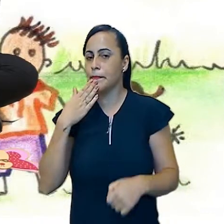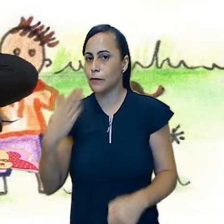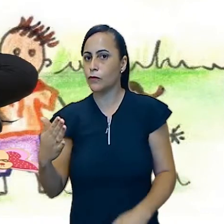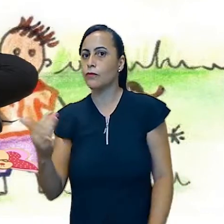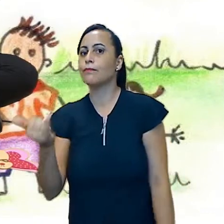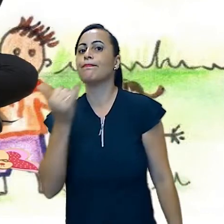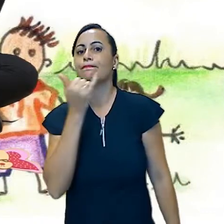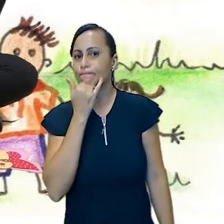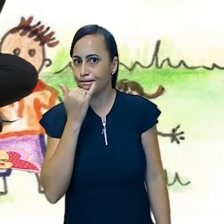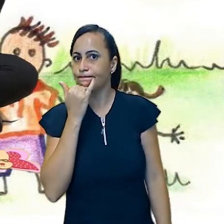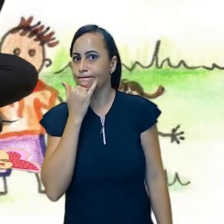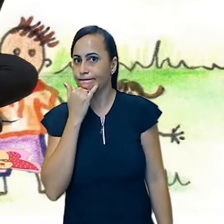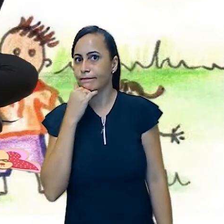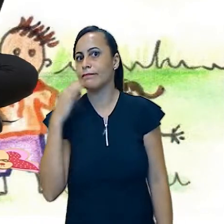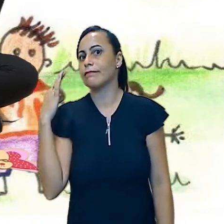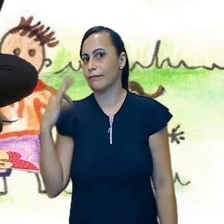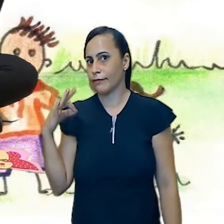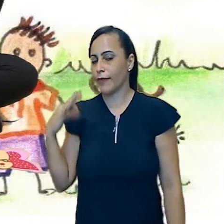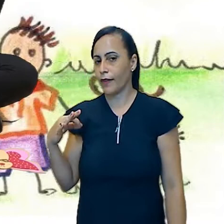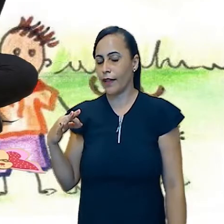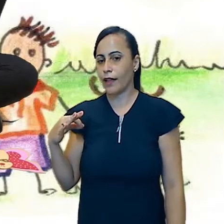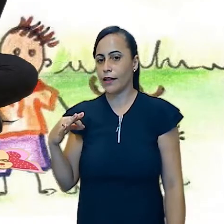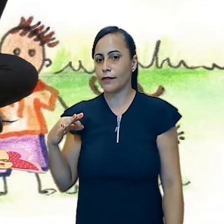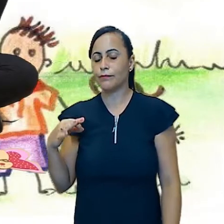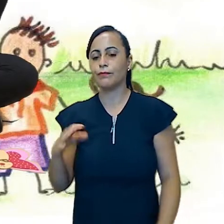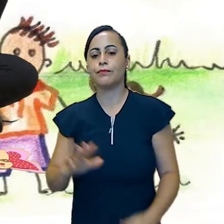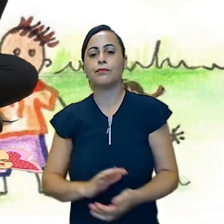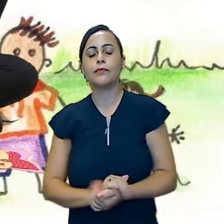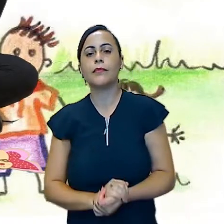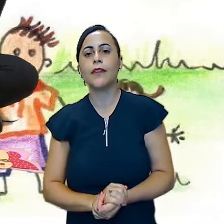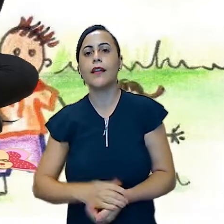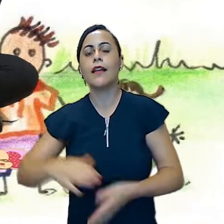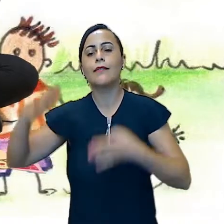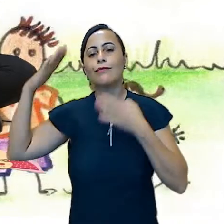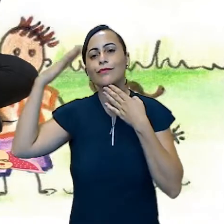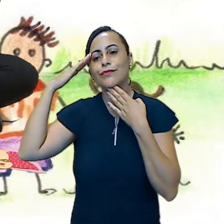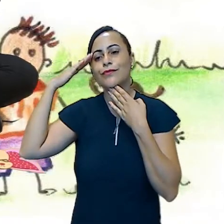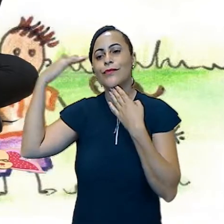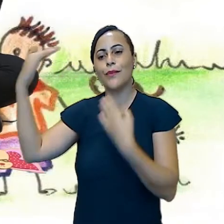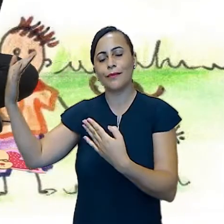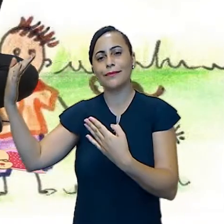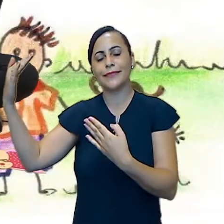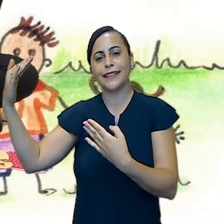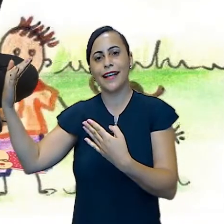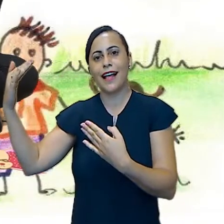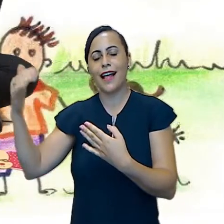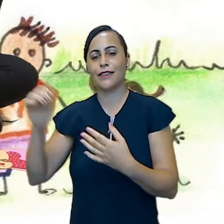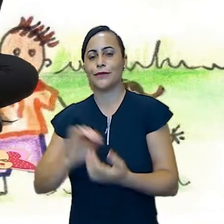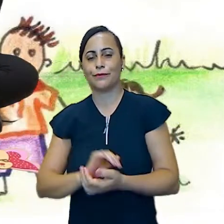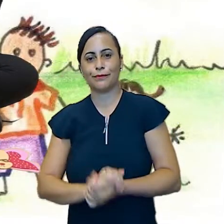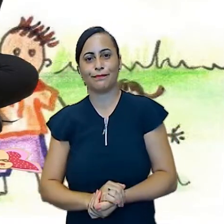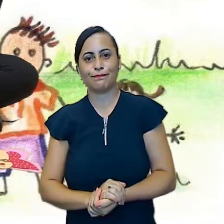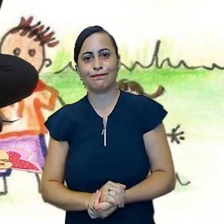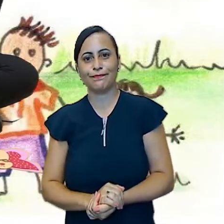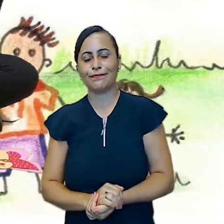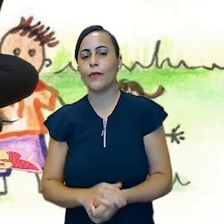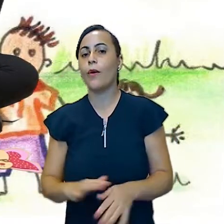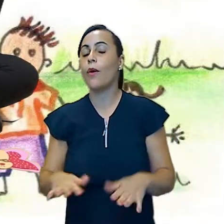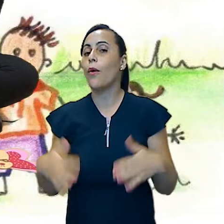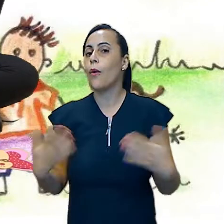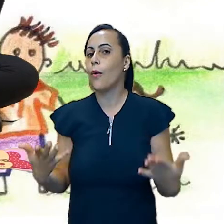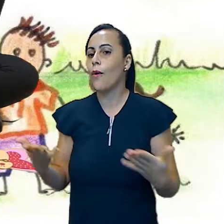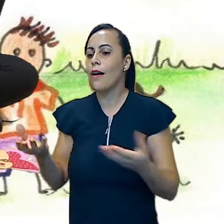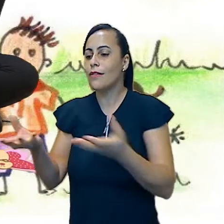bem? Isso mesmo. E a última, obrigado. Ah, quando eu recebo